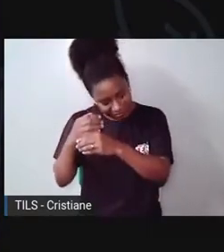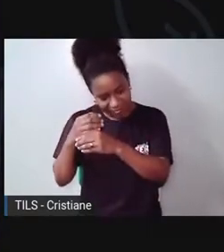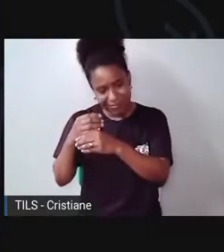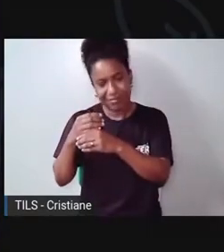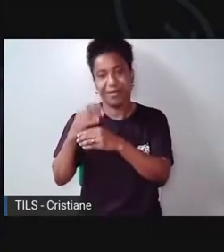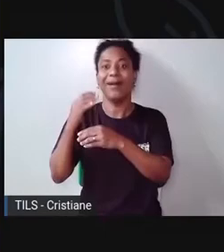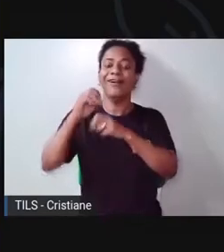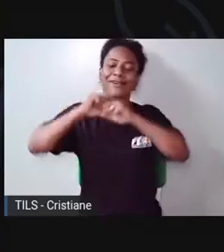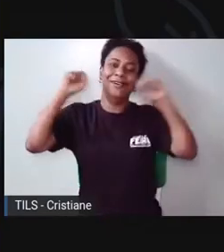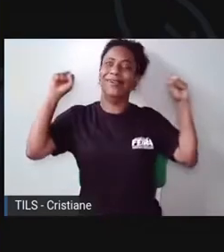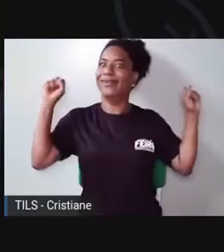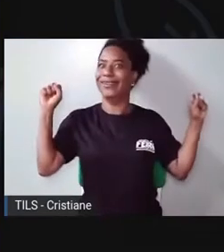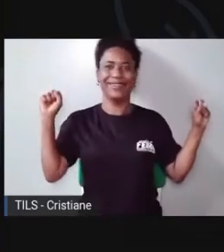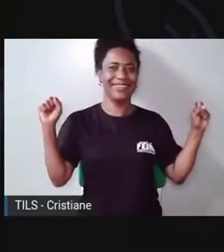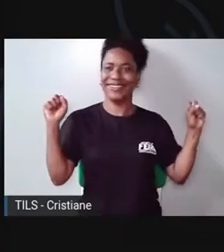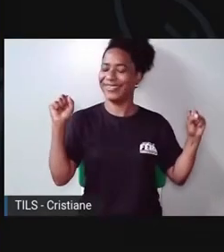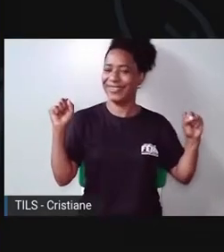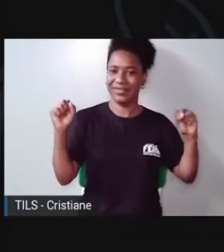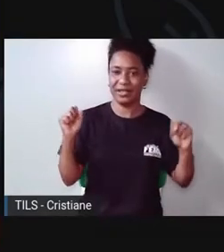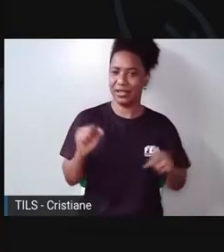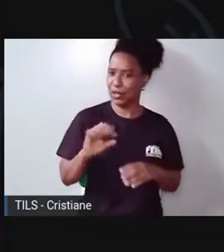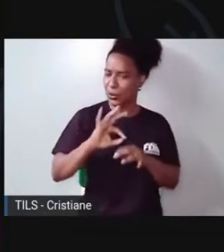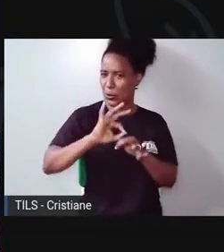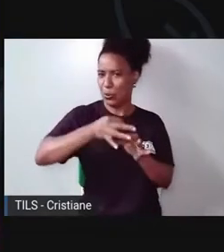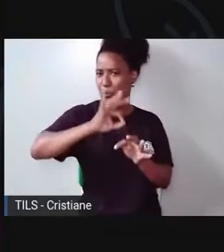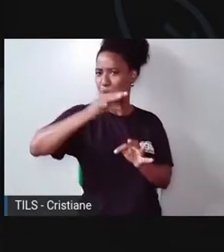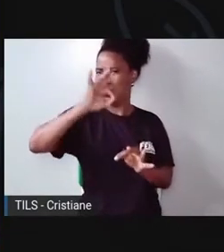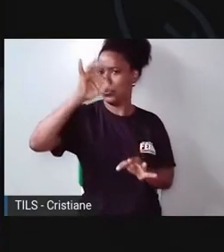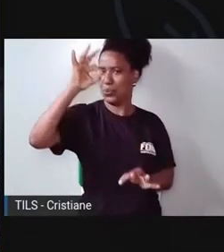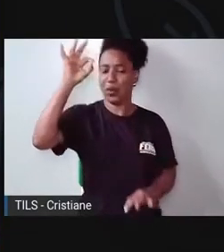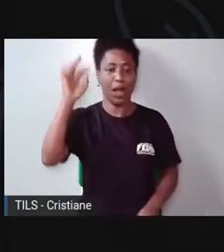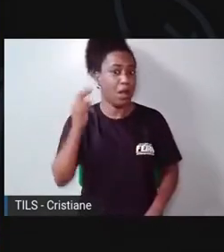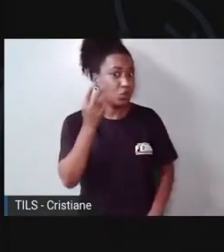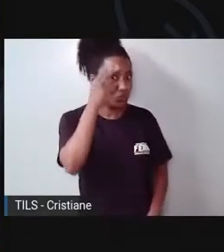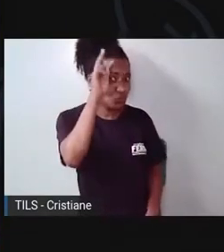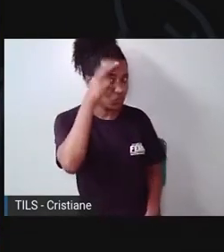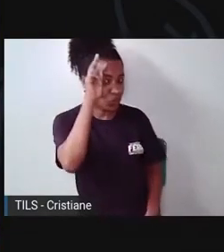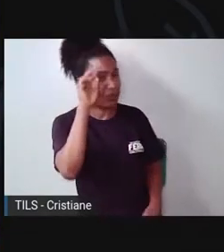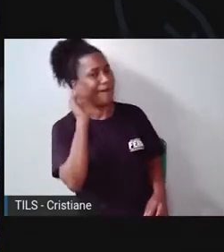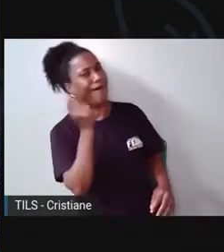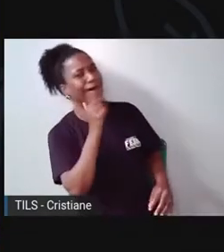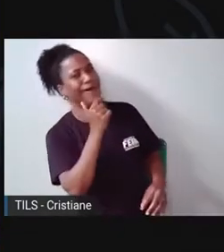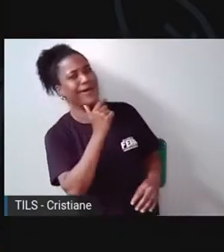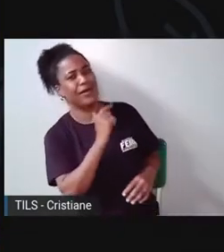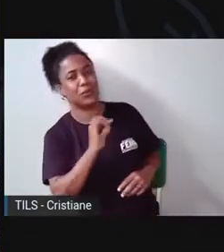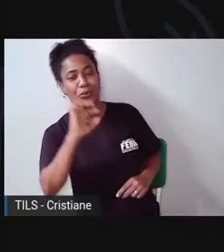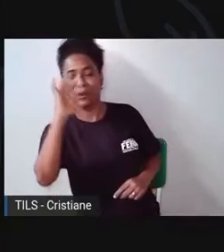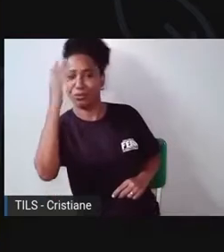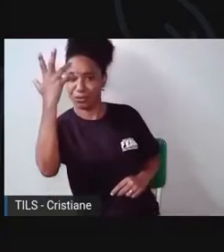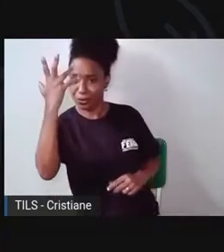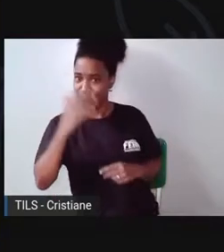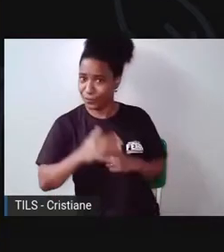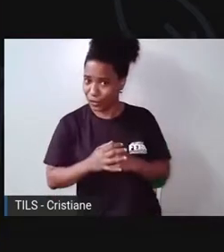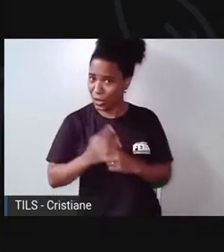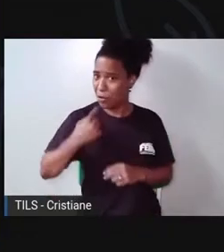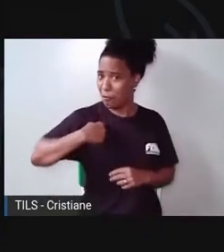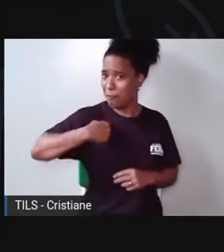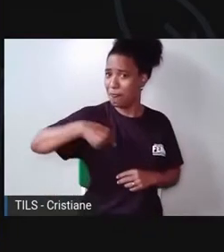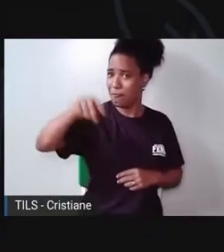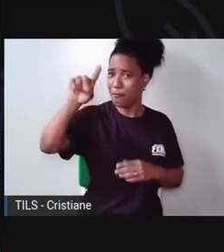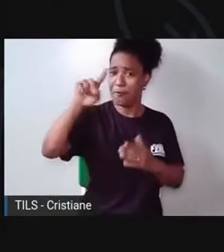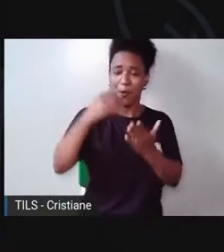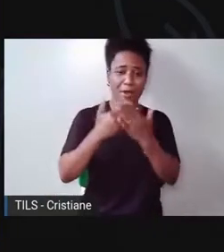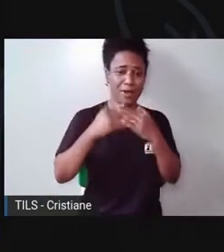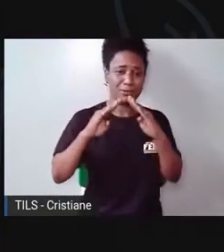seu grilo sabe o que que aconteceu naquele dia quando eu fui para escola primeira vez